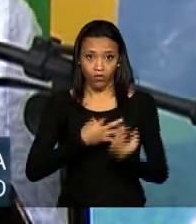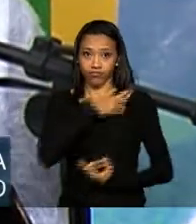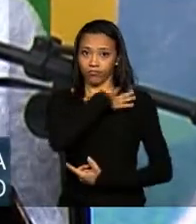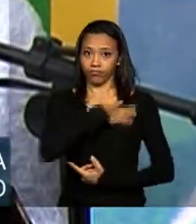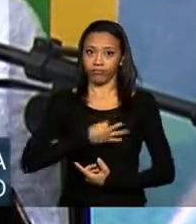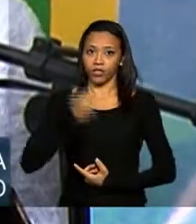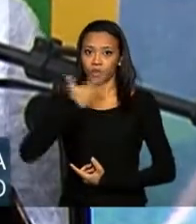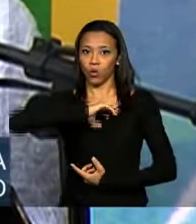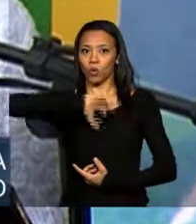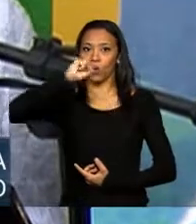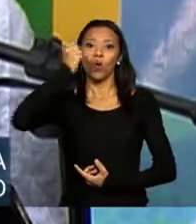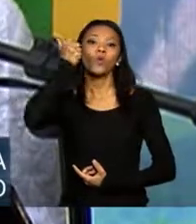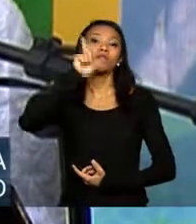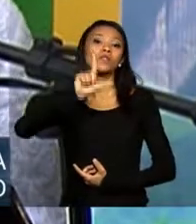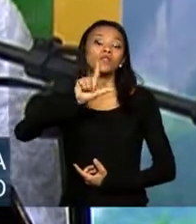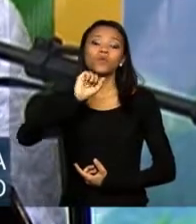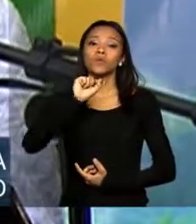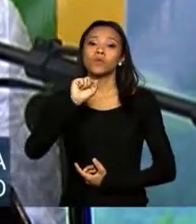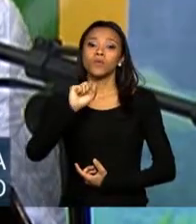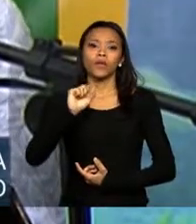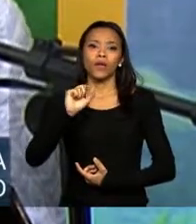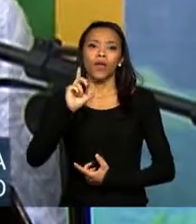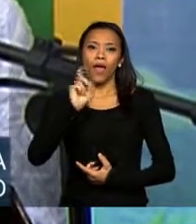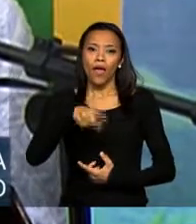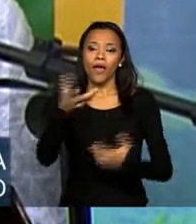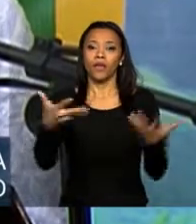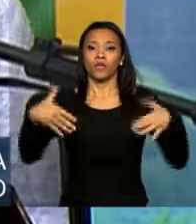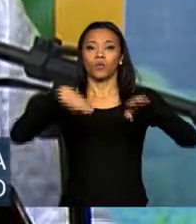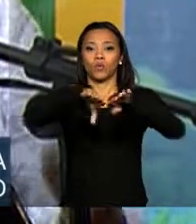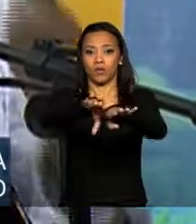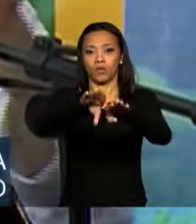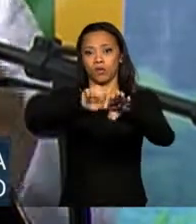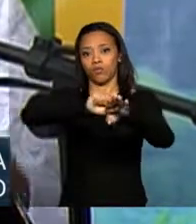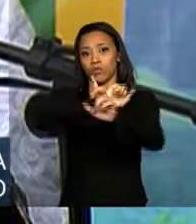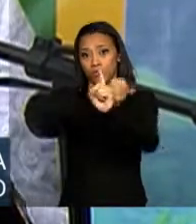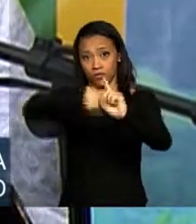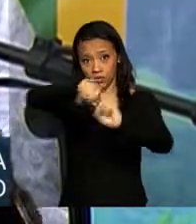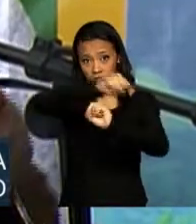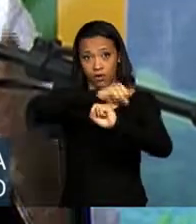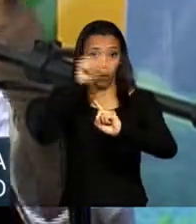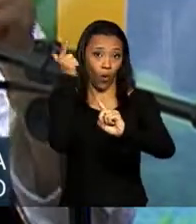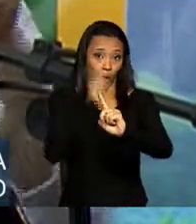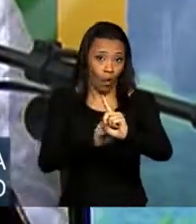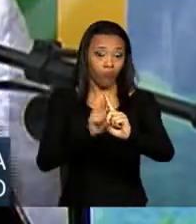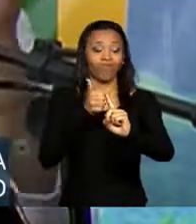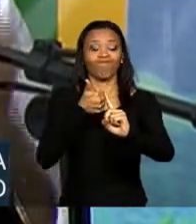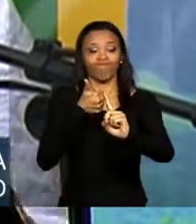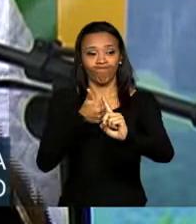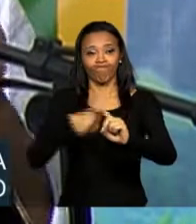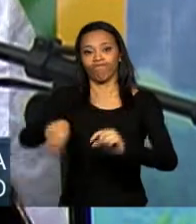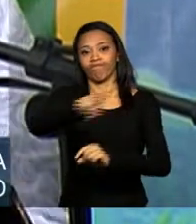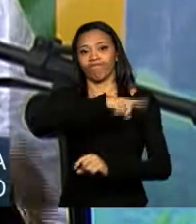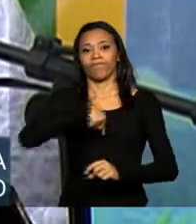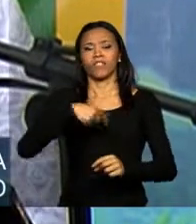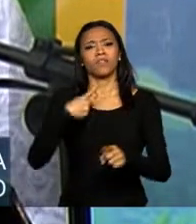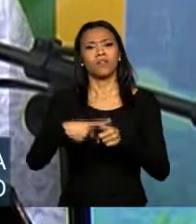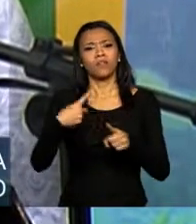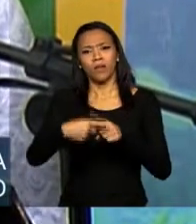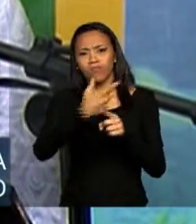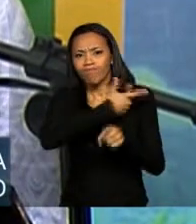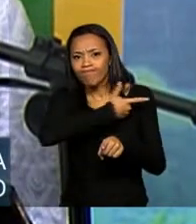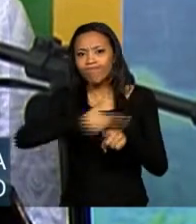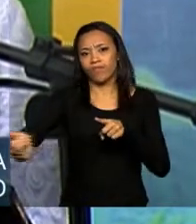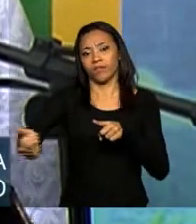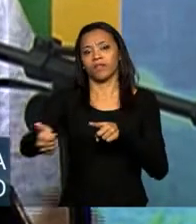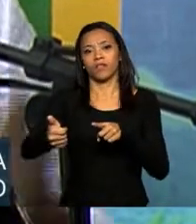Qual é essa medalha a medalha da inclusão social e da superação da